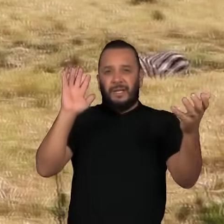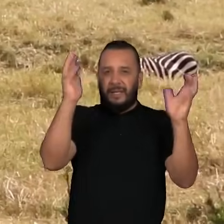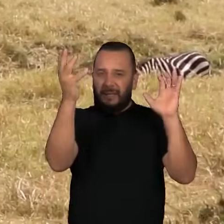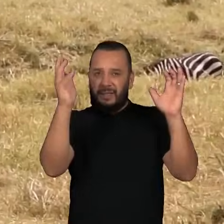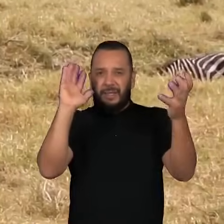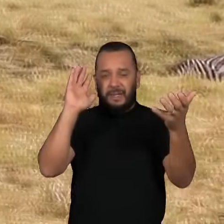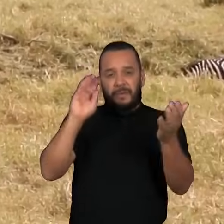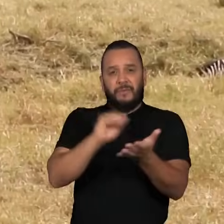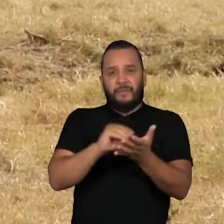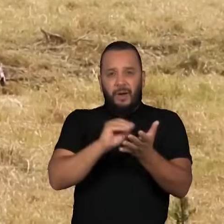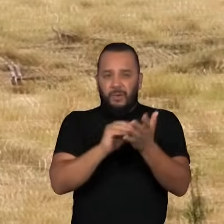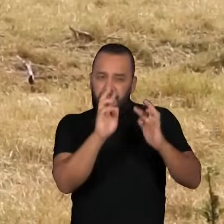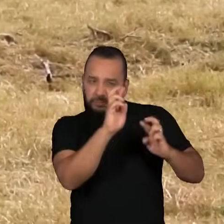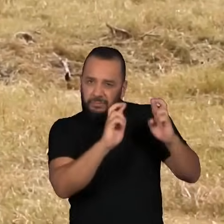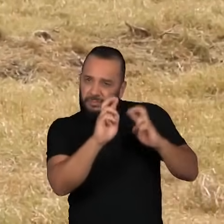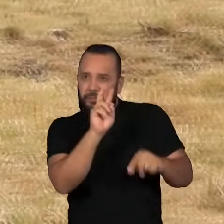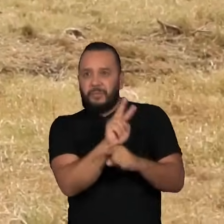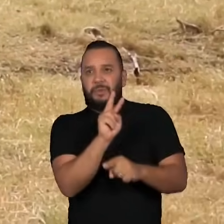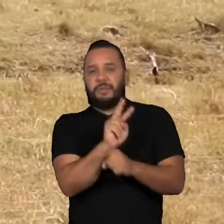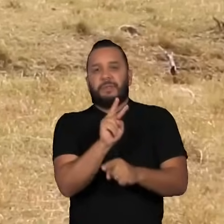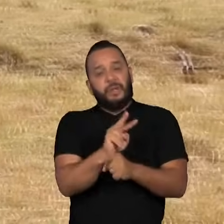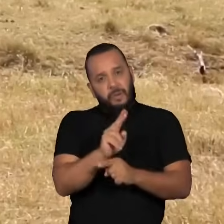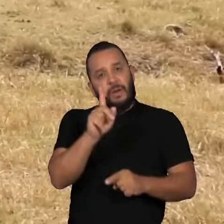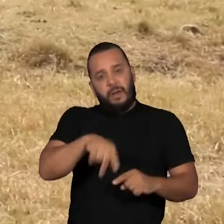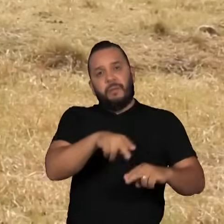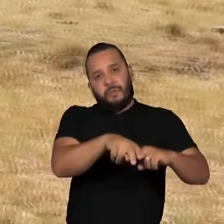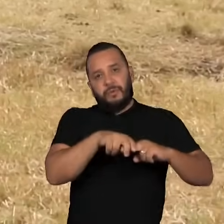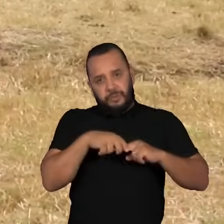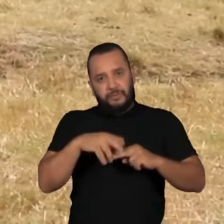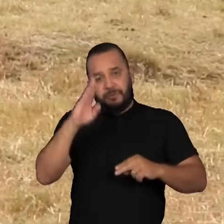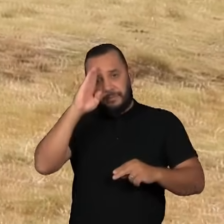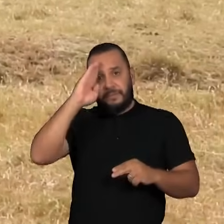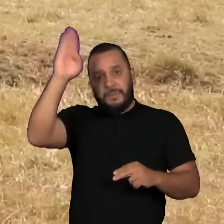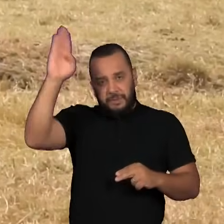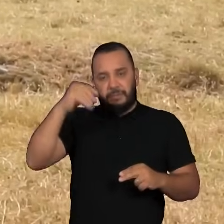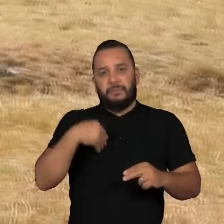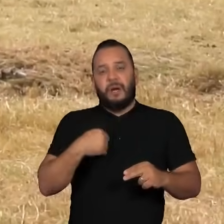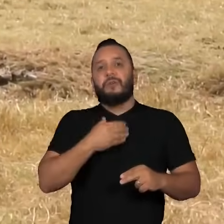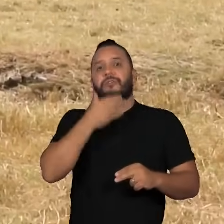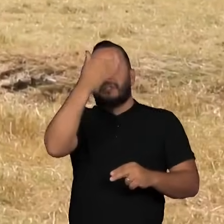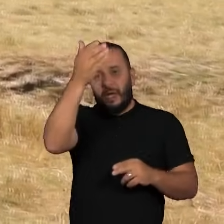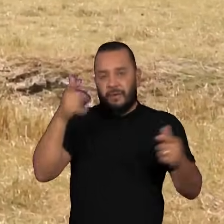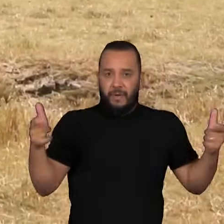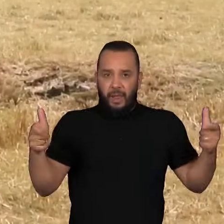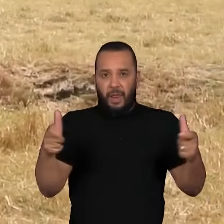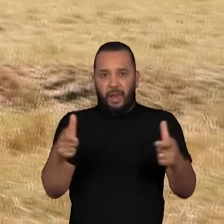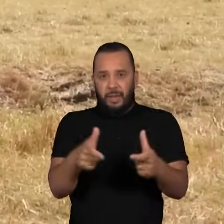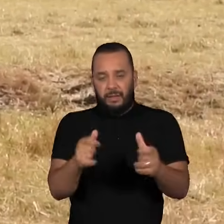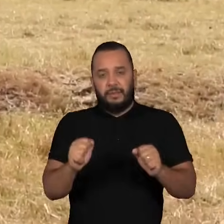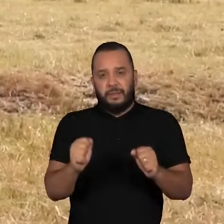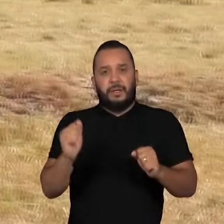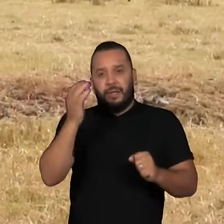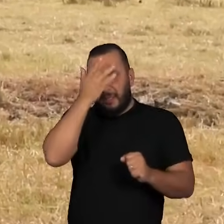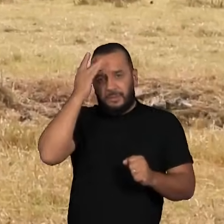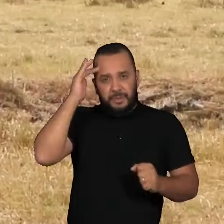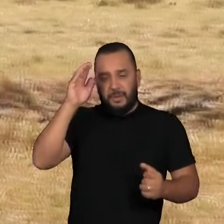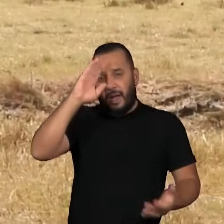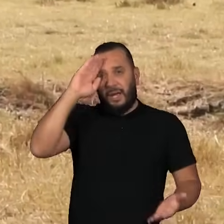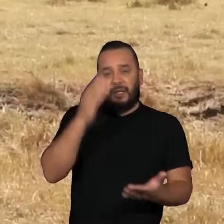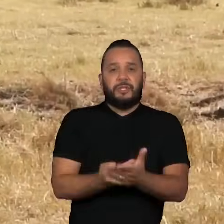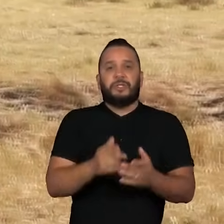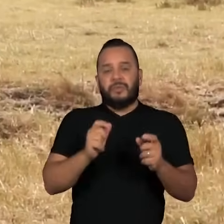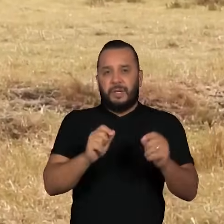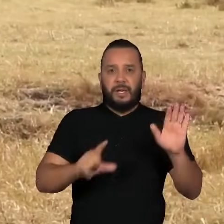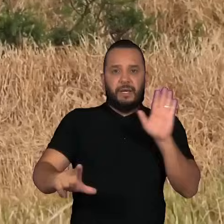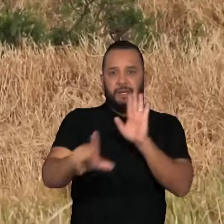de fiscalização são indicadas como as causas principais. Os conservacionistas acreditam que uma aplicação da